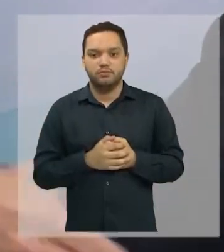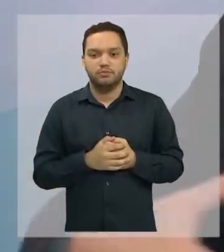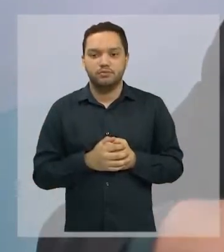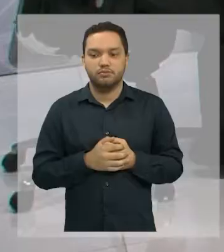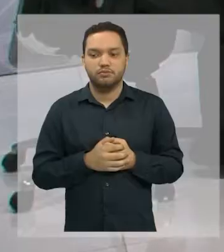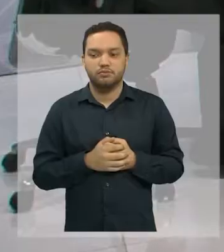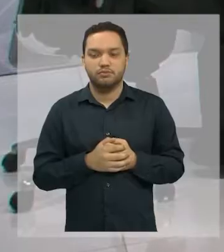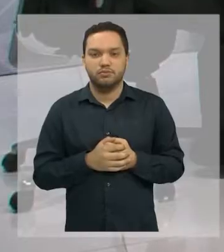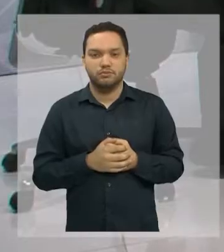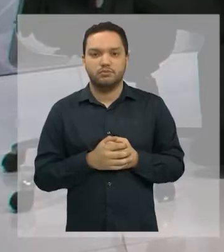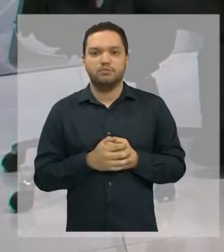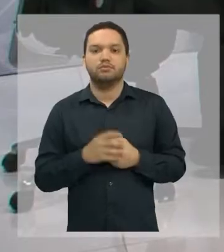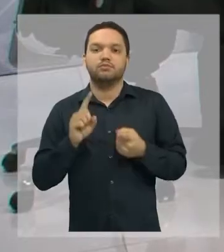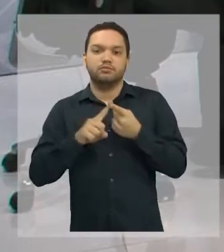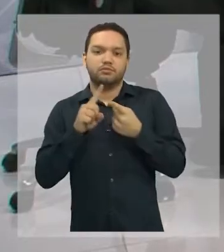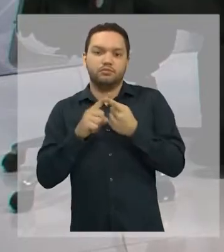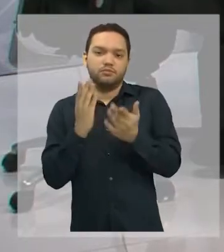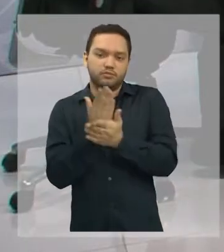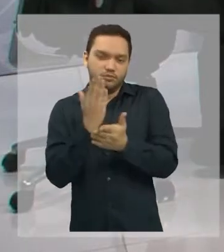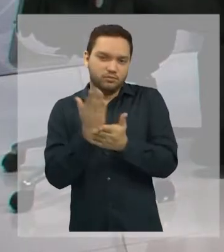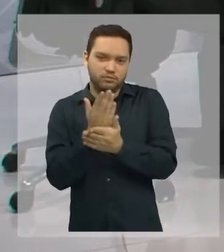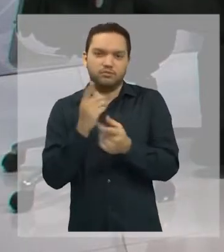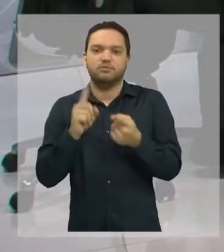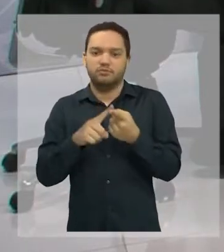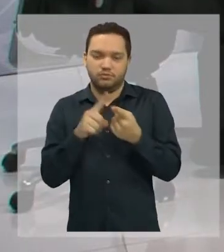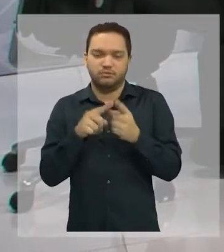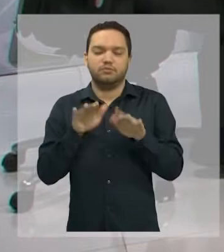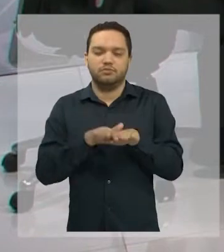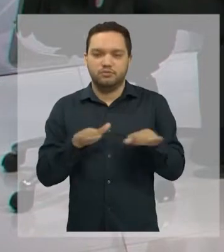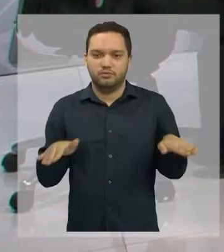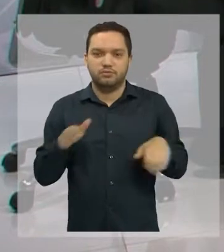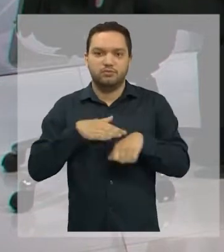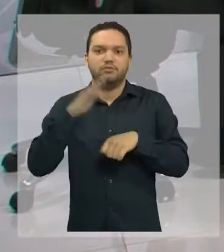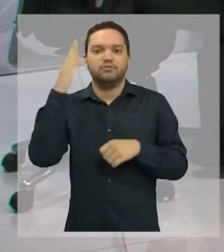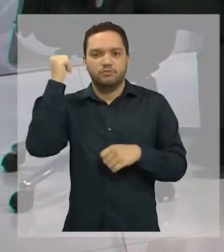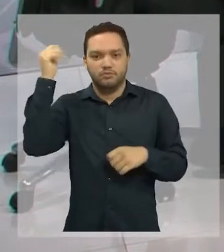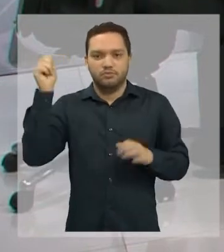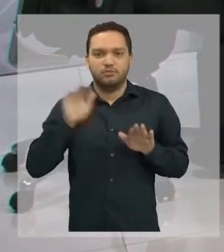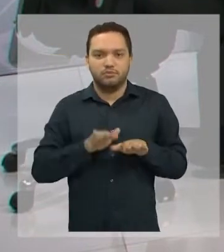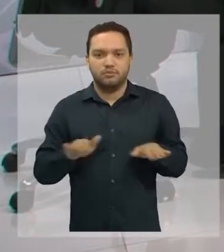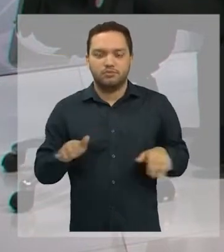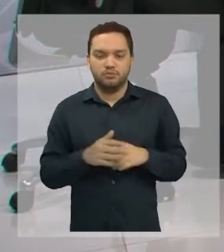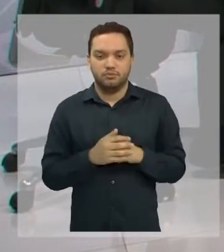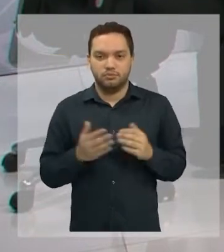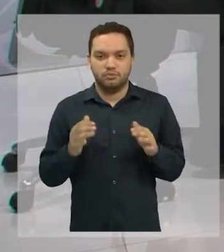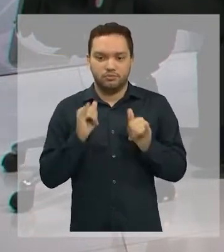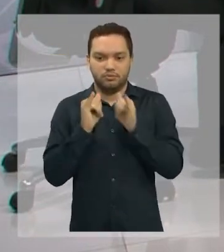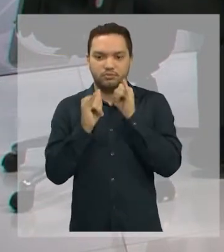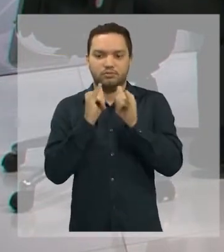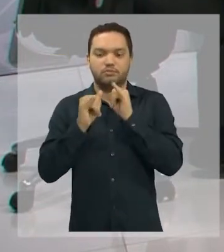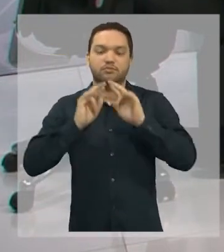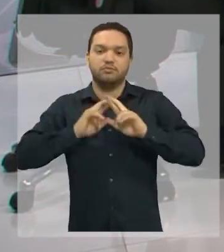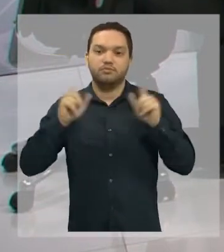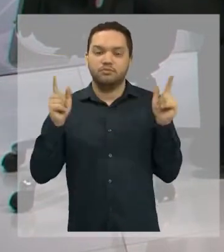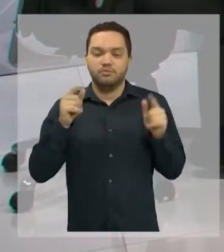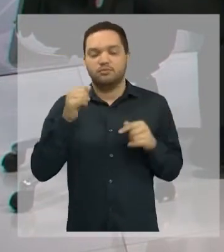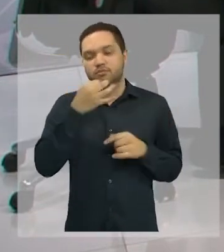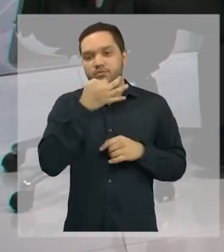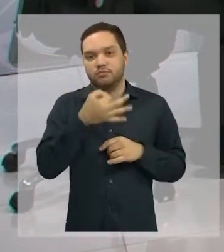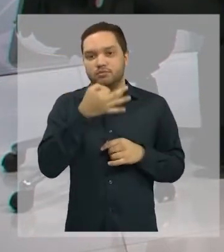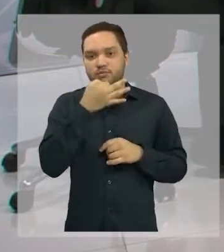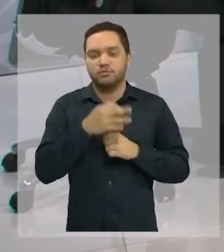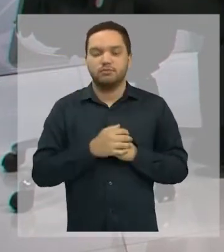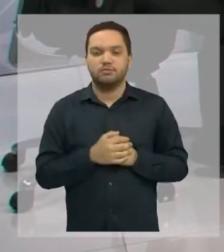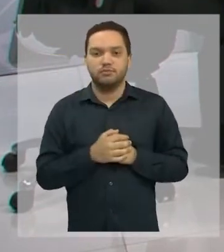os best-sellers não acontece também por acaso. Eu estava me referindo aos que realmente... Agora com a rede social fica diferente, é a opinião do povo